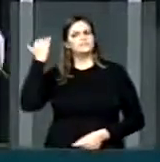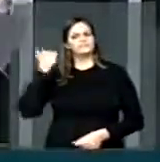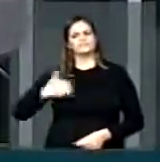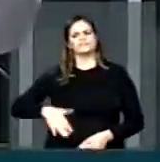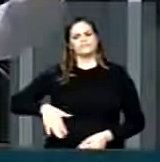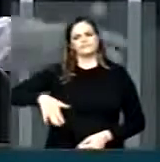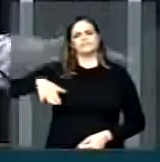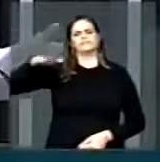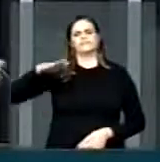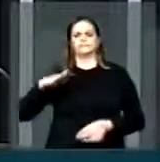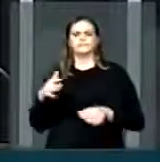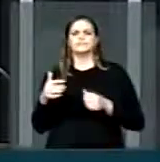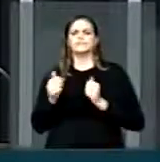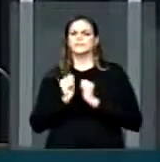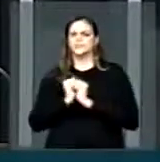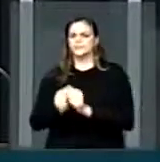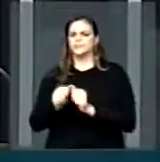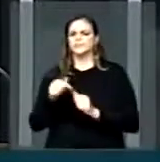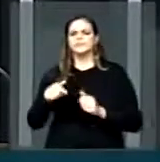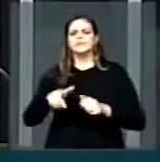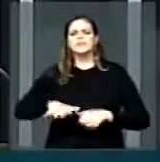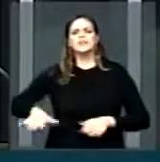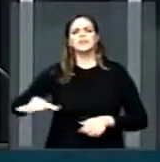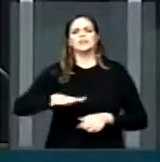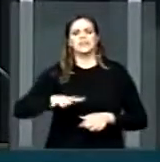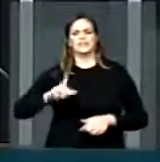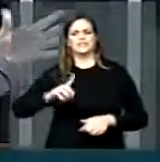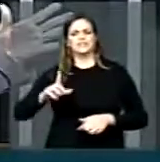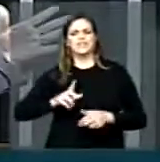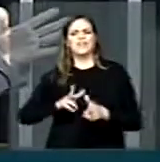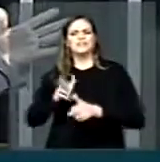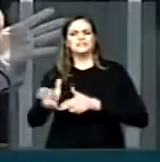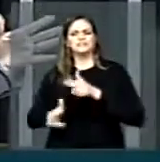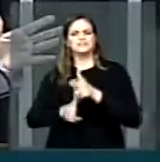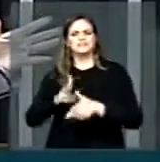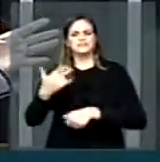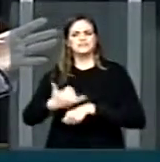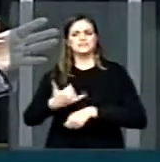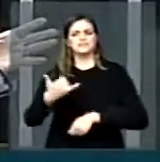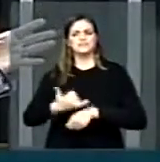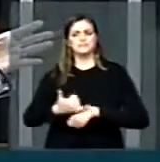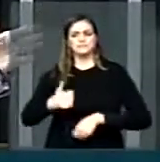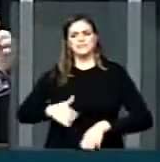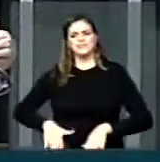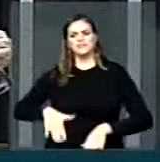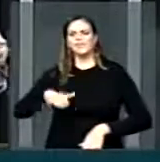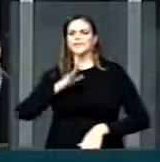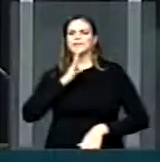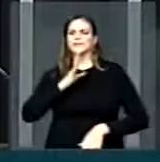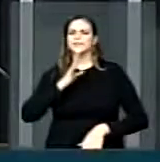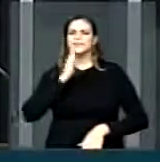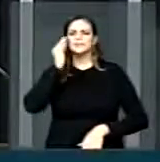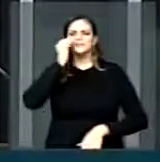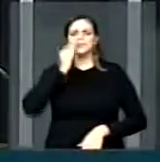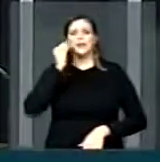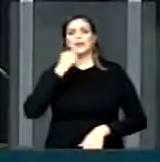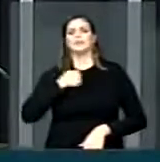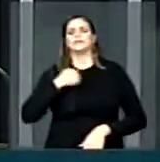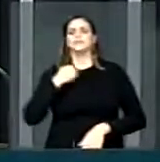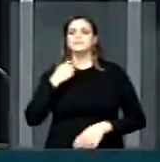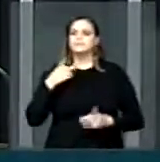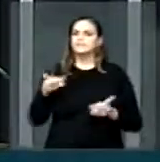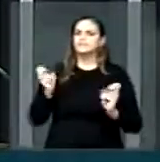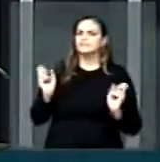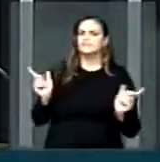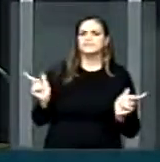do trem, maquinista, e eu vi acabarem-se as ferrovias no Brasil. Os